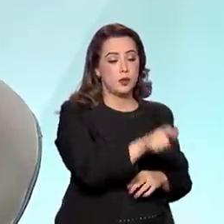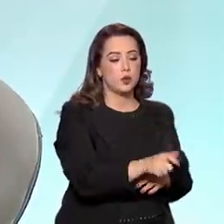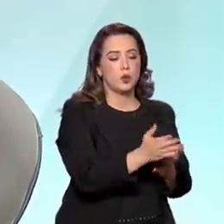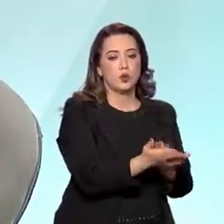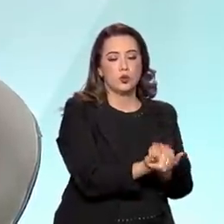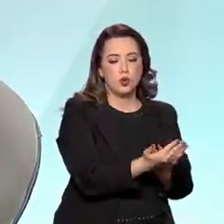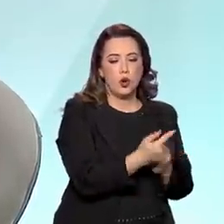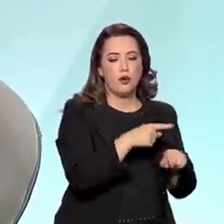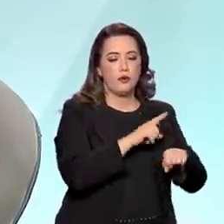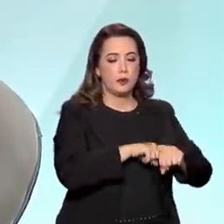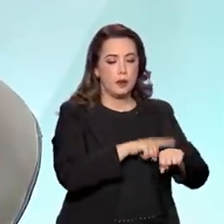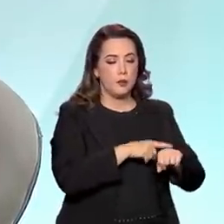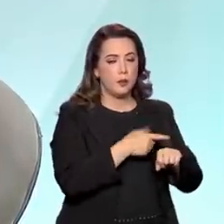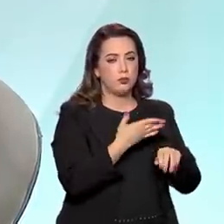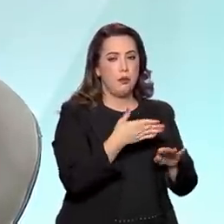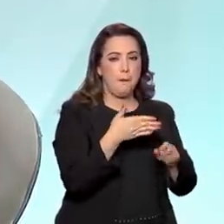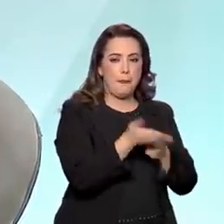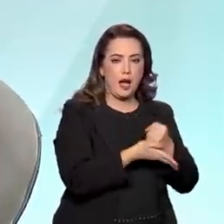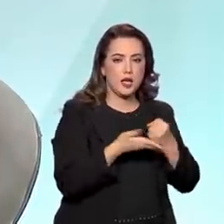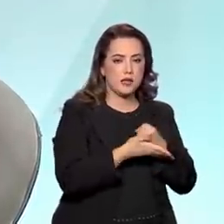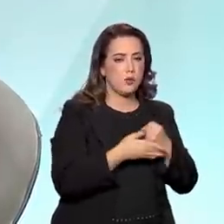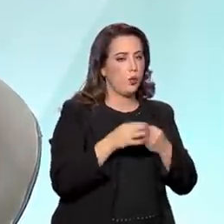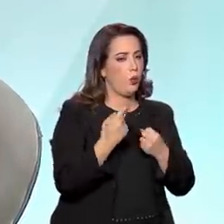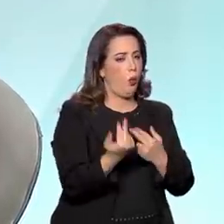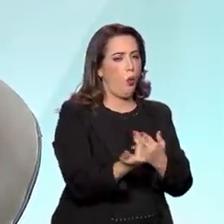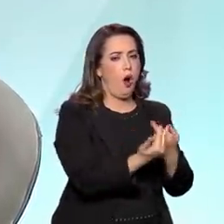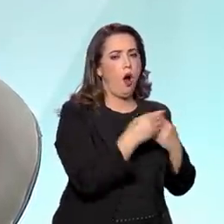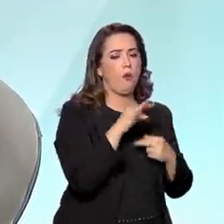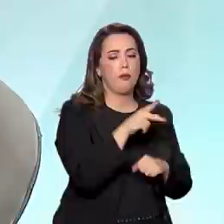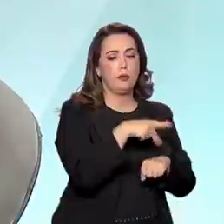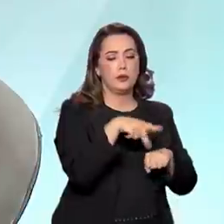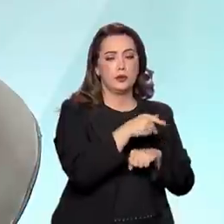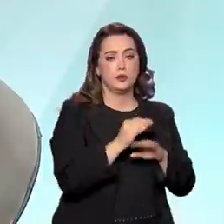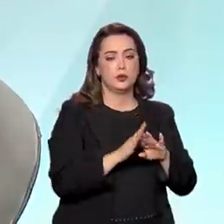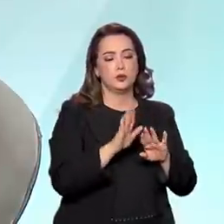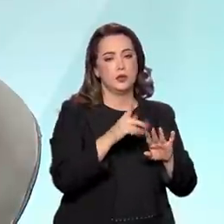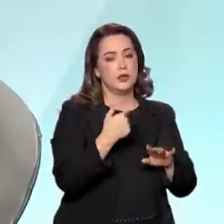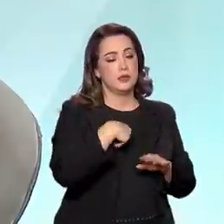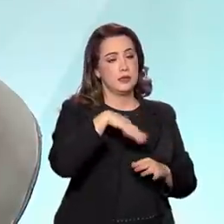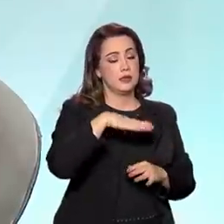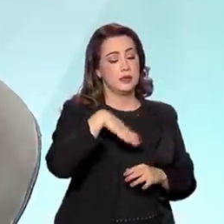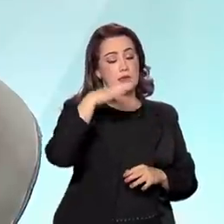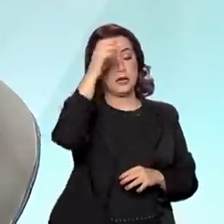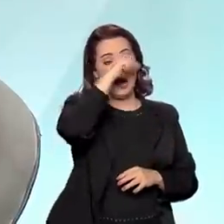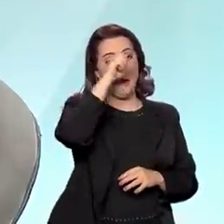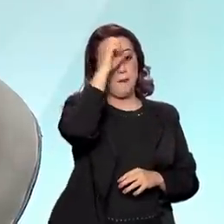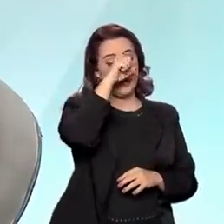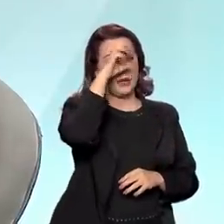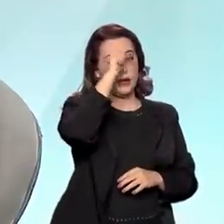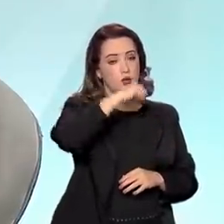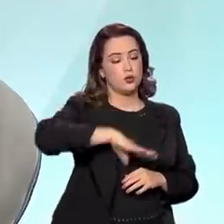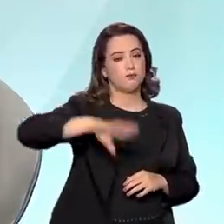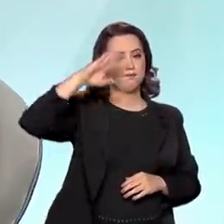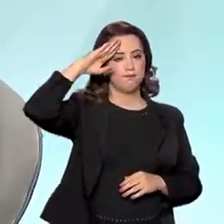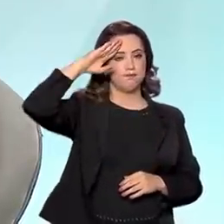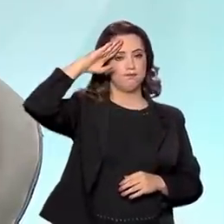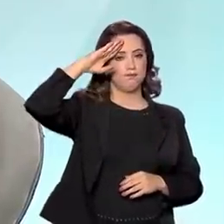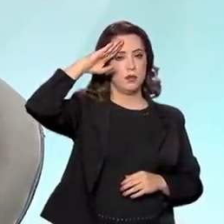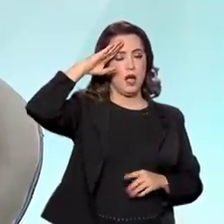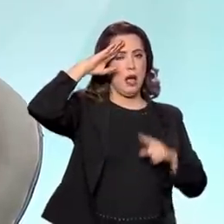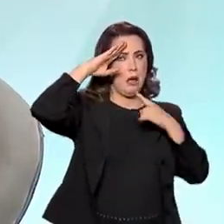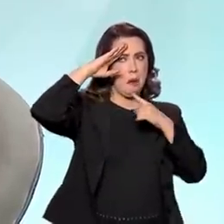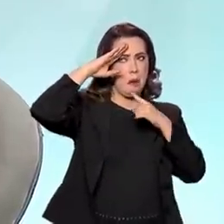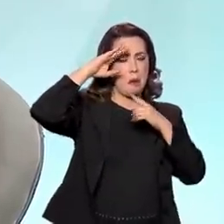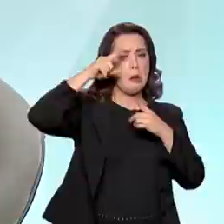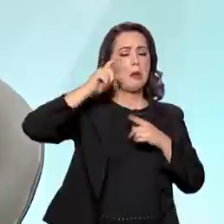recruta tem que ter um período básico que é igual para todo o país ele aprende a ser soldada ele aprende a marchar para lhe atirar aprender a fazer